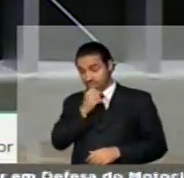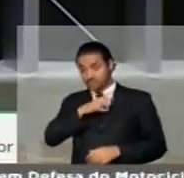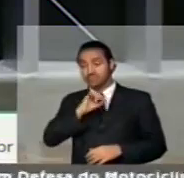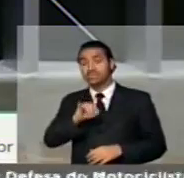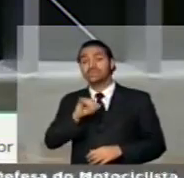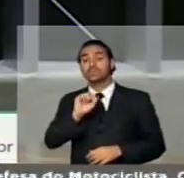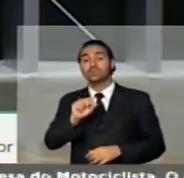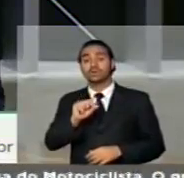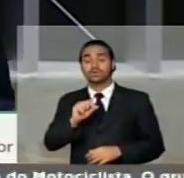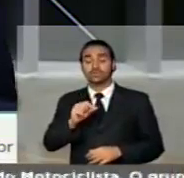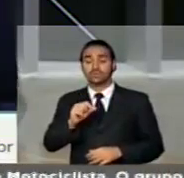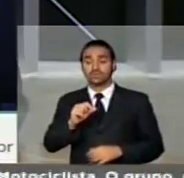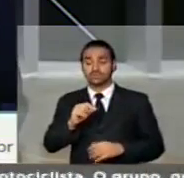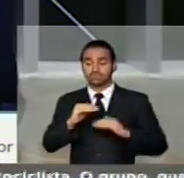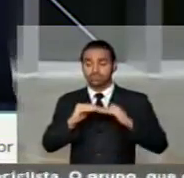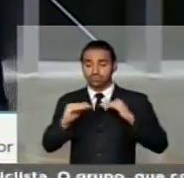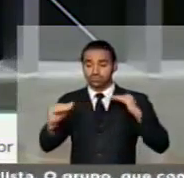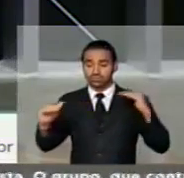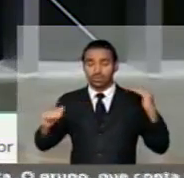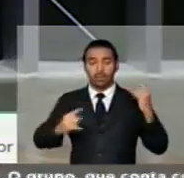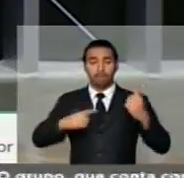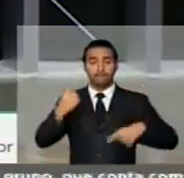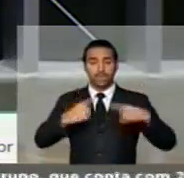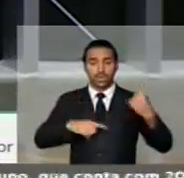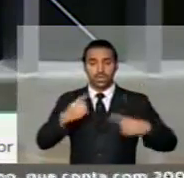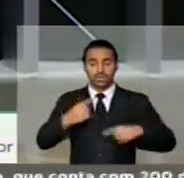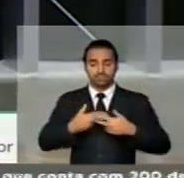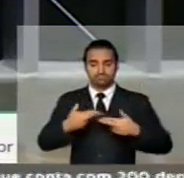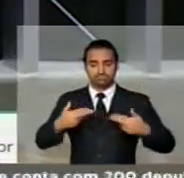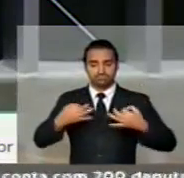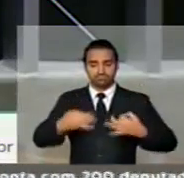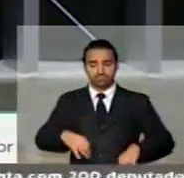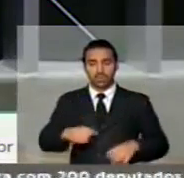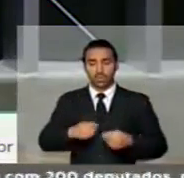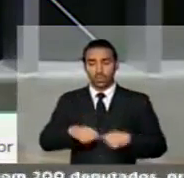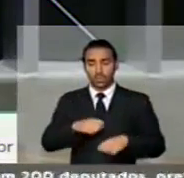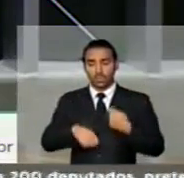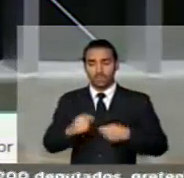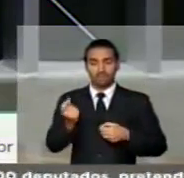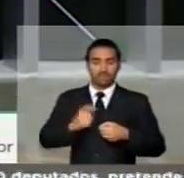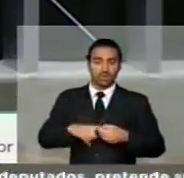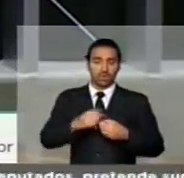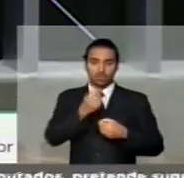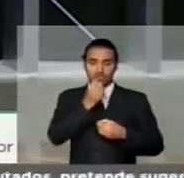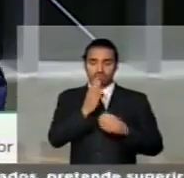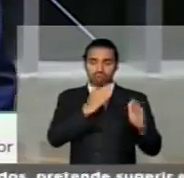política necessária para que a economia volte a funcionar, volte a se colocar nos trilhos.